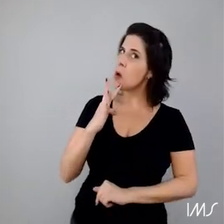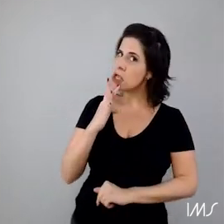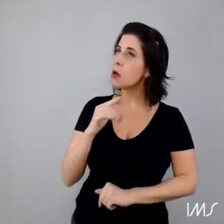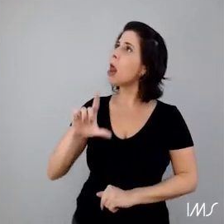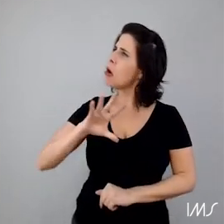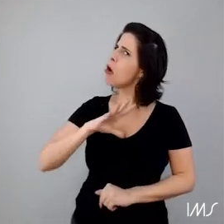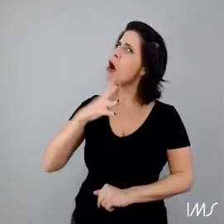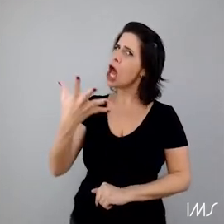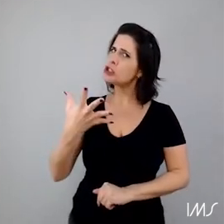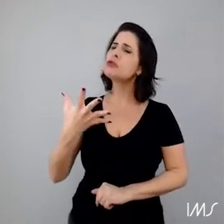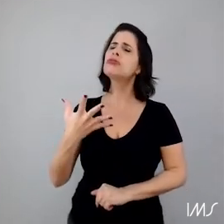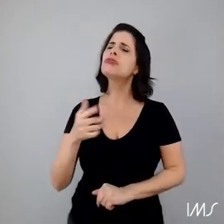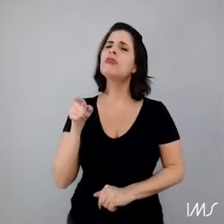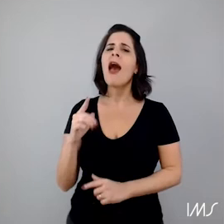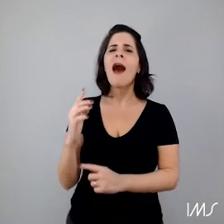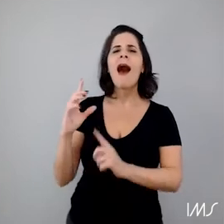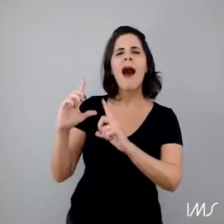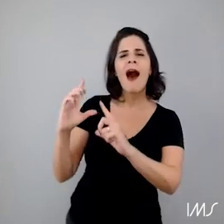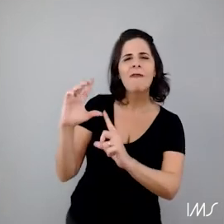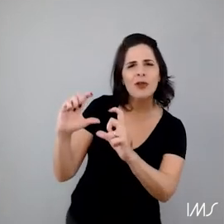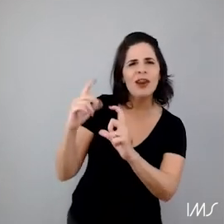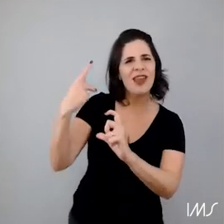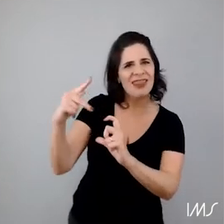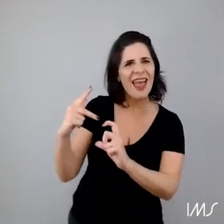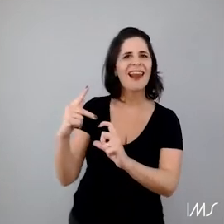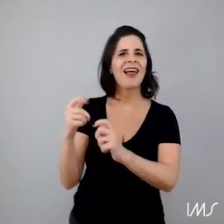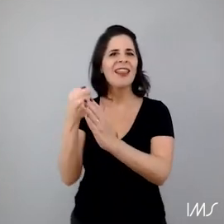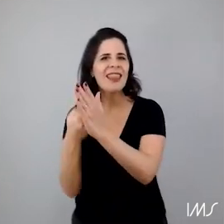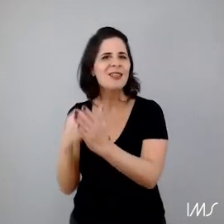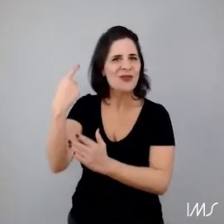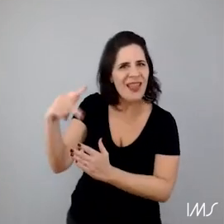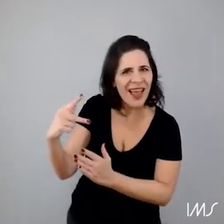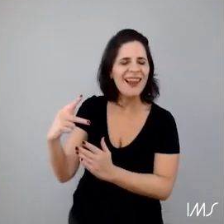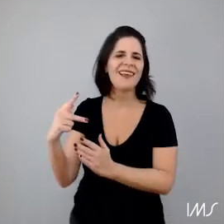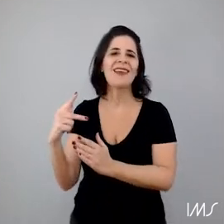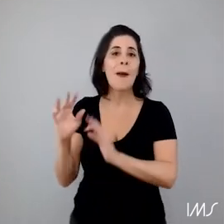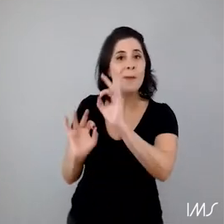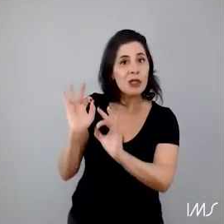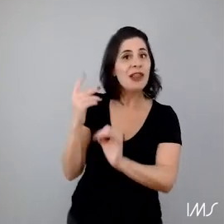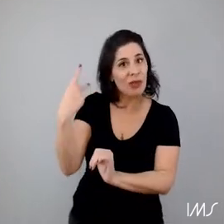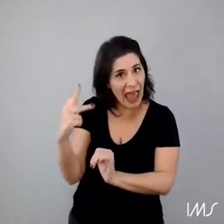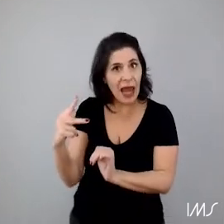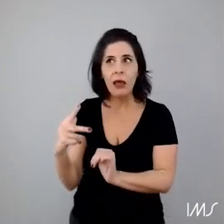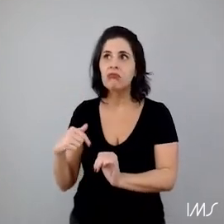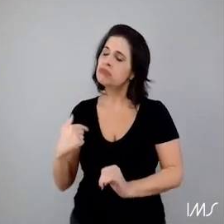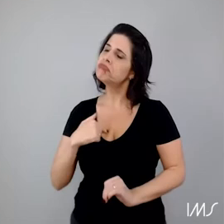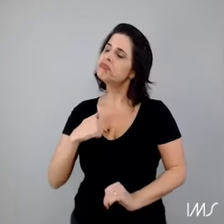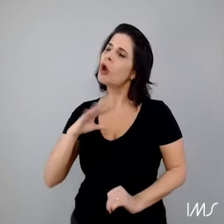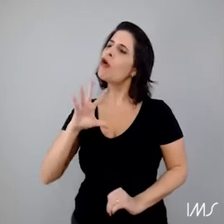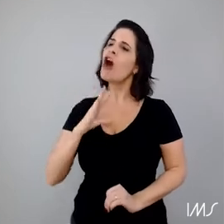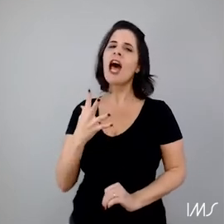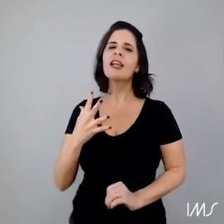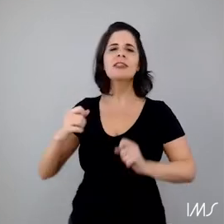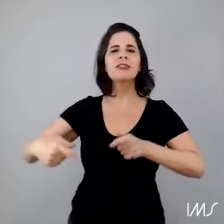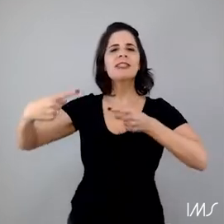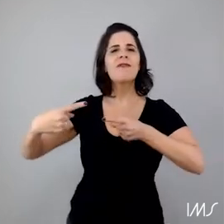corajosamente aceitaram o desafio de se deixar permear pela fotografia, pelos textos e projetos da fotógrafa e trazer para nós o resultado de